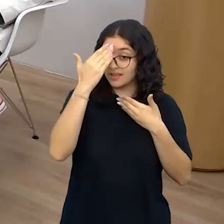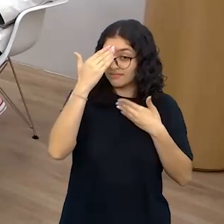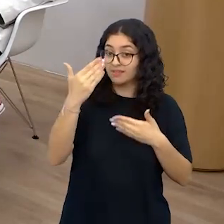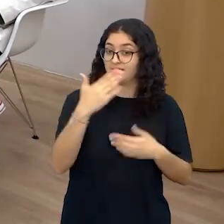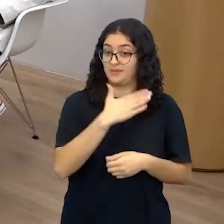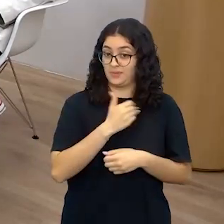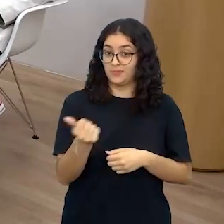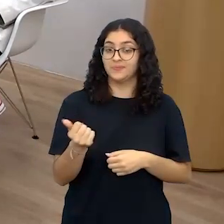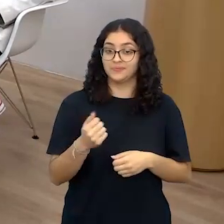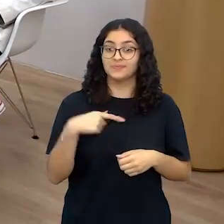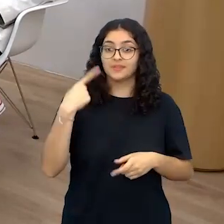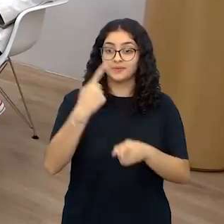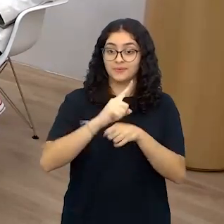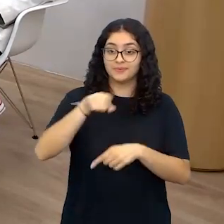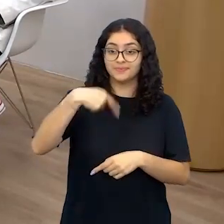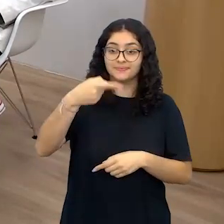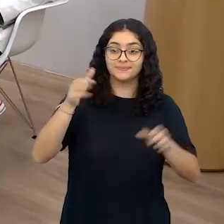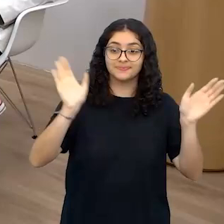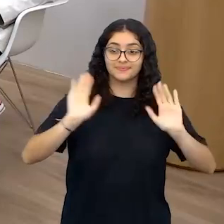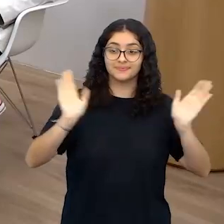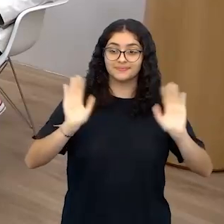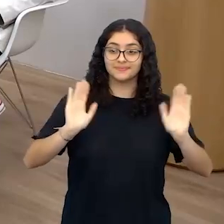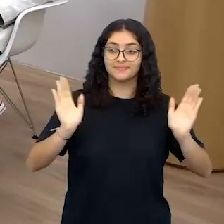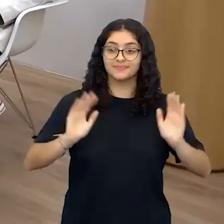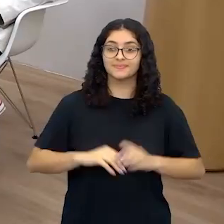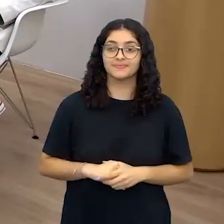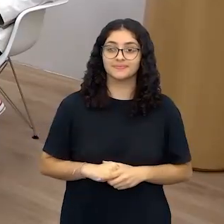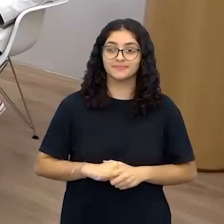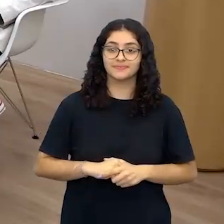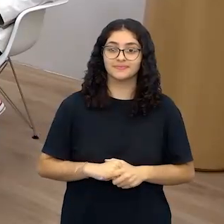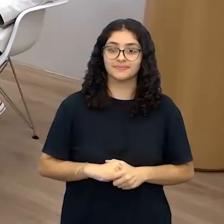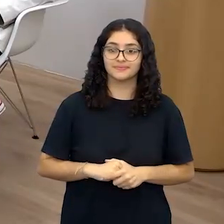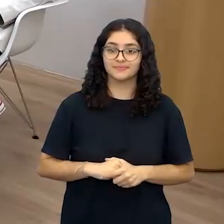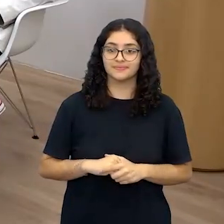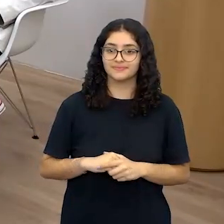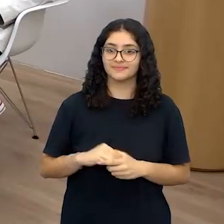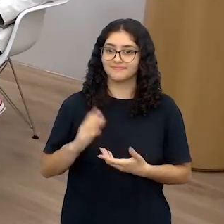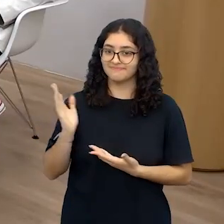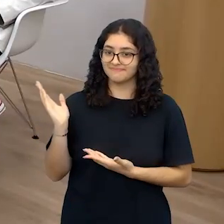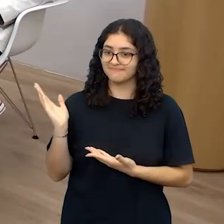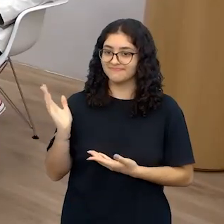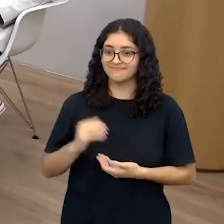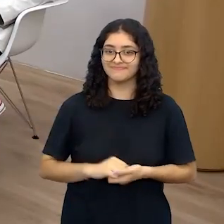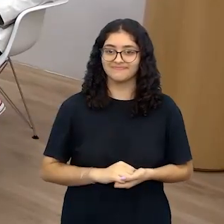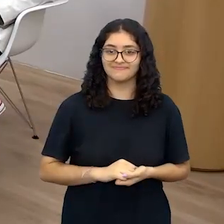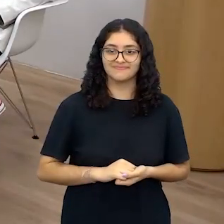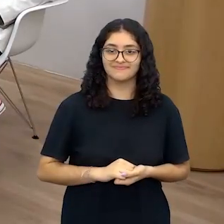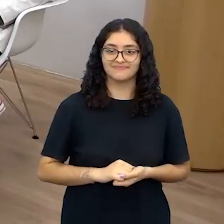até a próxima. Até a próxima. Tchau, professores. Tchau. E professoras. Sobe as letrinhas. Tic, tic, tic, tic, tic.